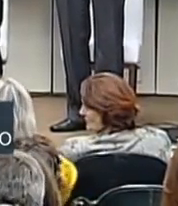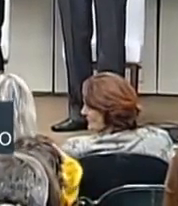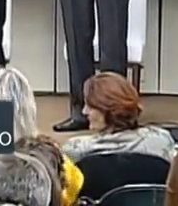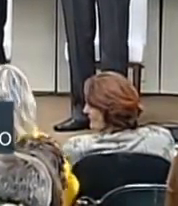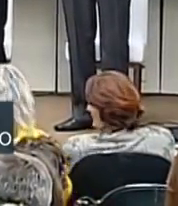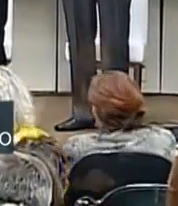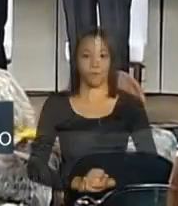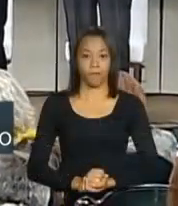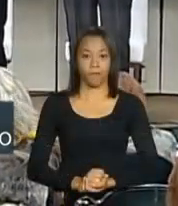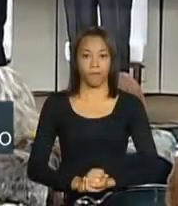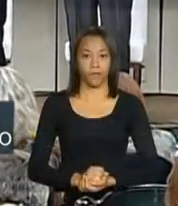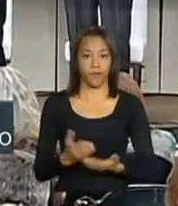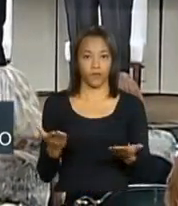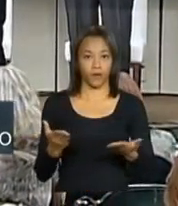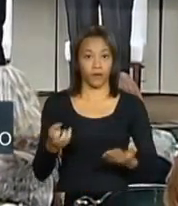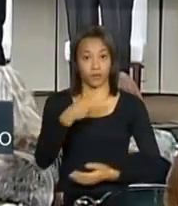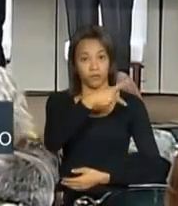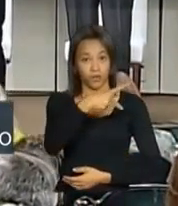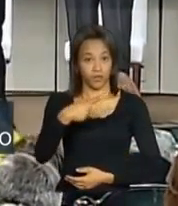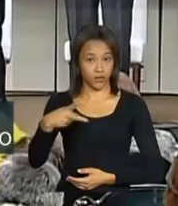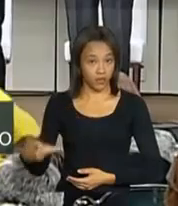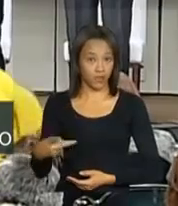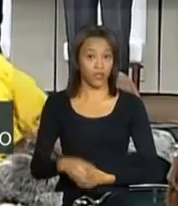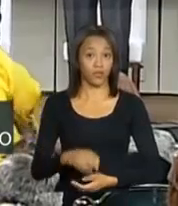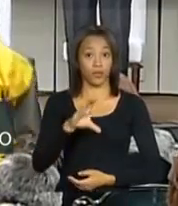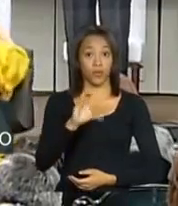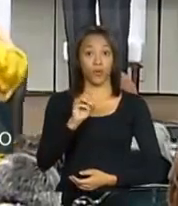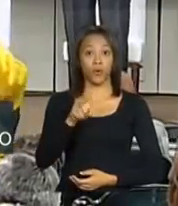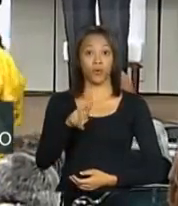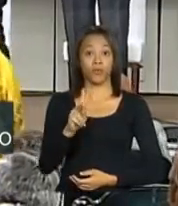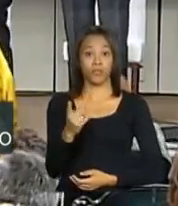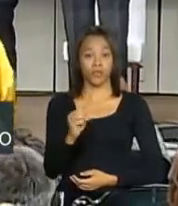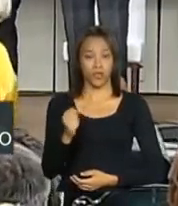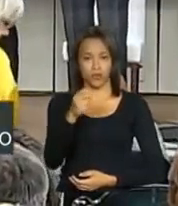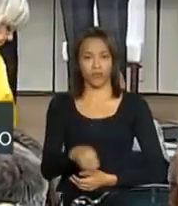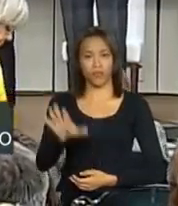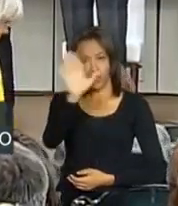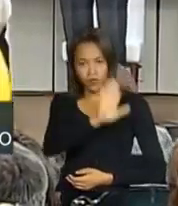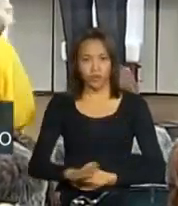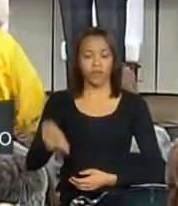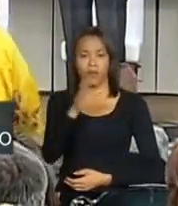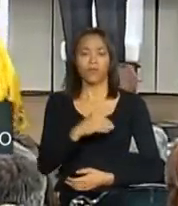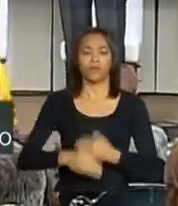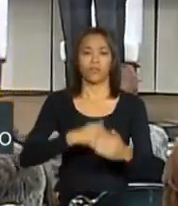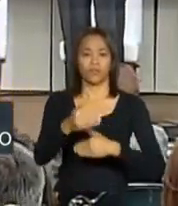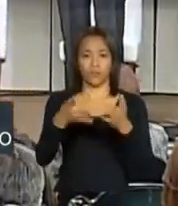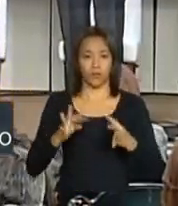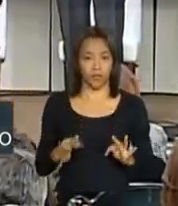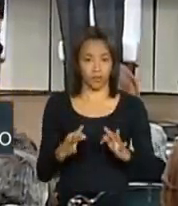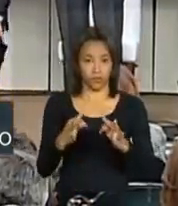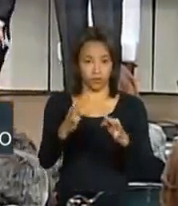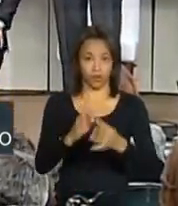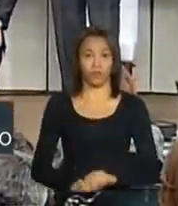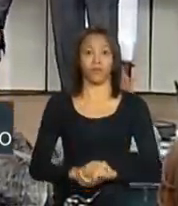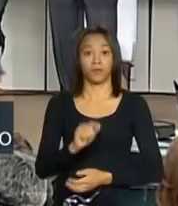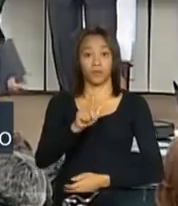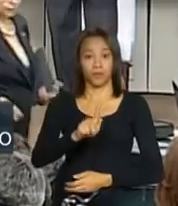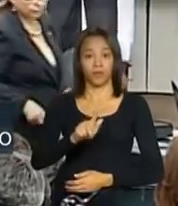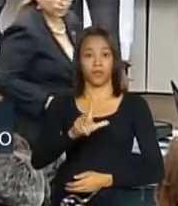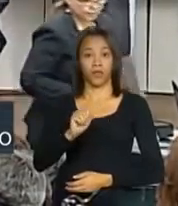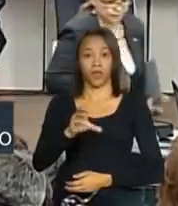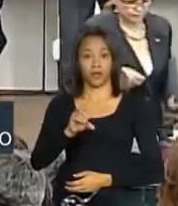Ouviremos agora o presidente do Conselho Nacional de Desenvolvimento Científico e Tecnológico, senhor Glaucio Oliva.